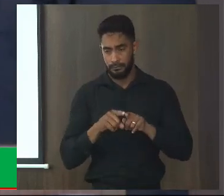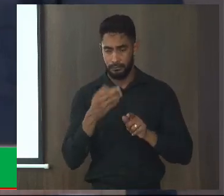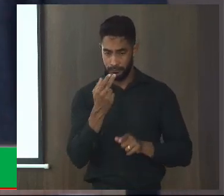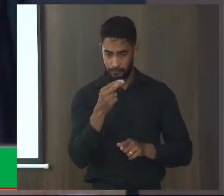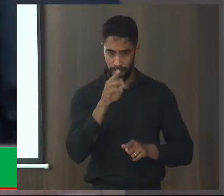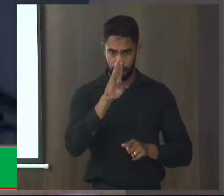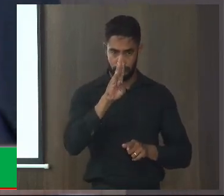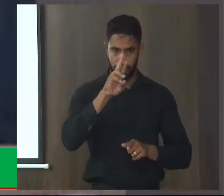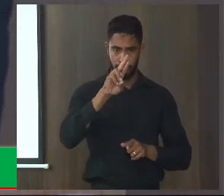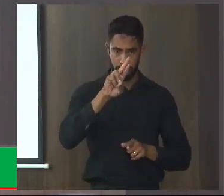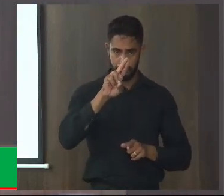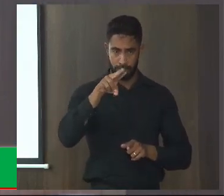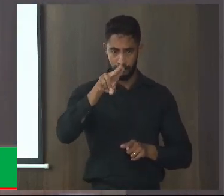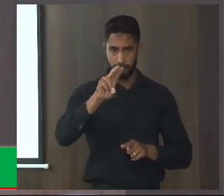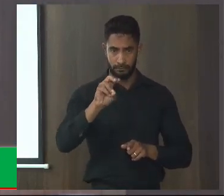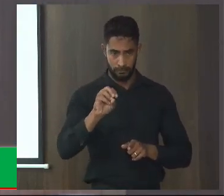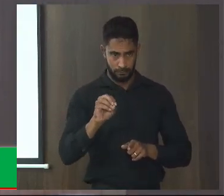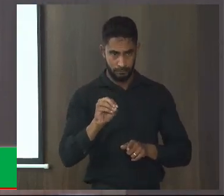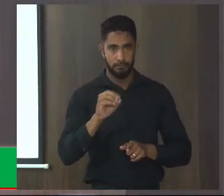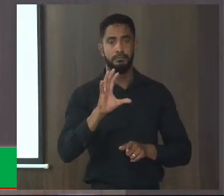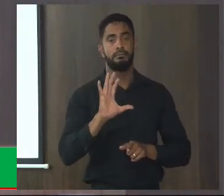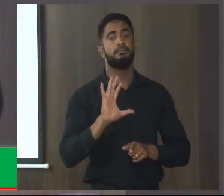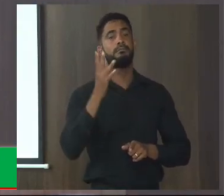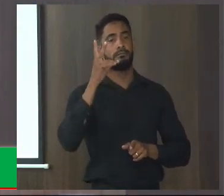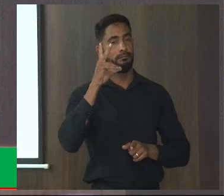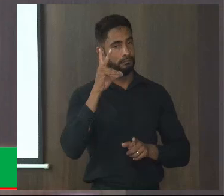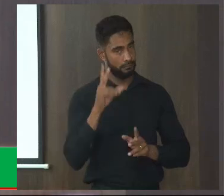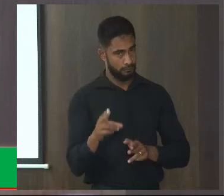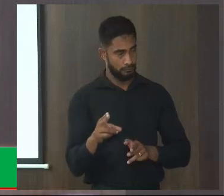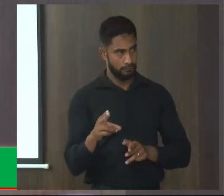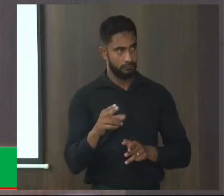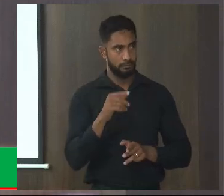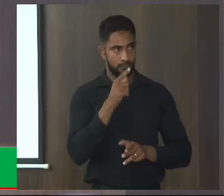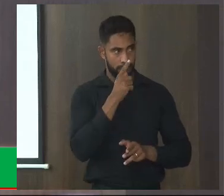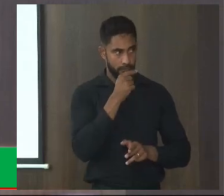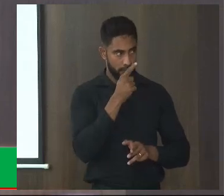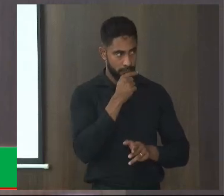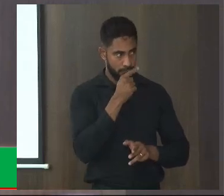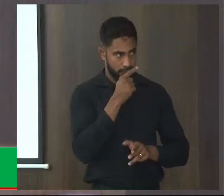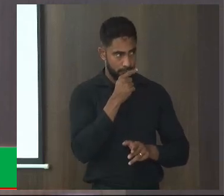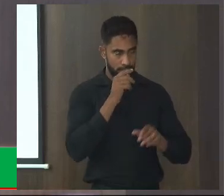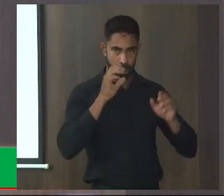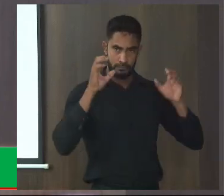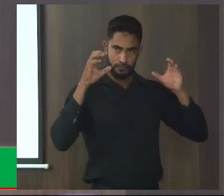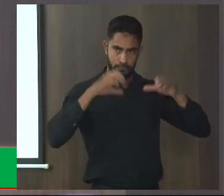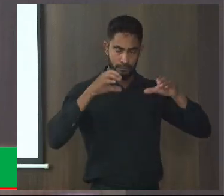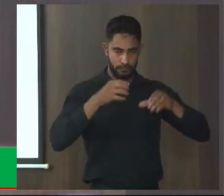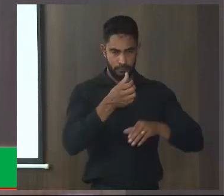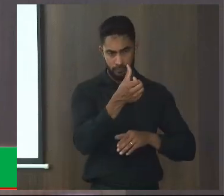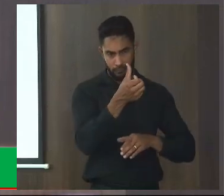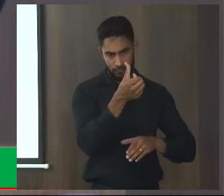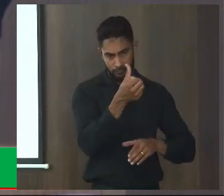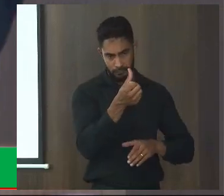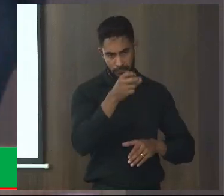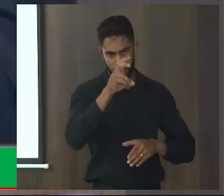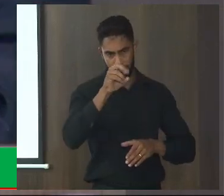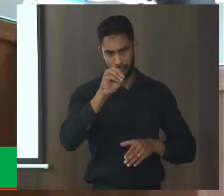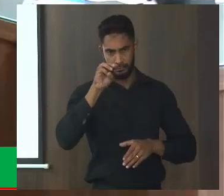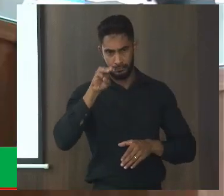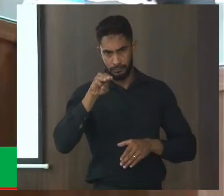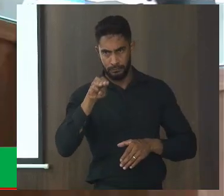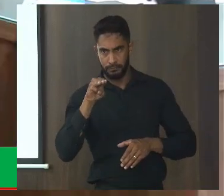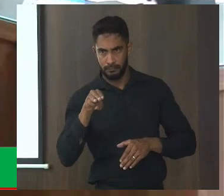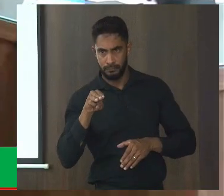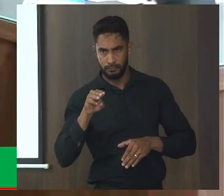nós tivemos lá o ano passado, Bruno, está acontecendo a mesma coisa. Essa água, ela, com essa chuva de 650 milímetros, mais ou